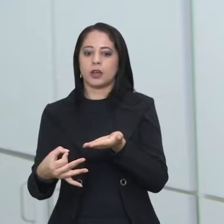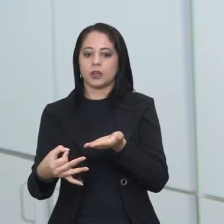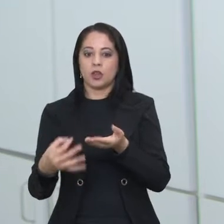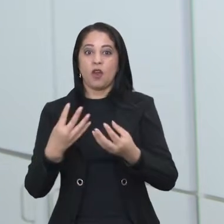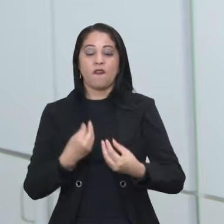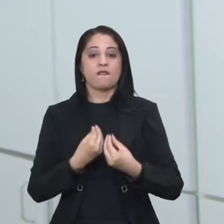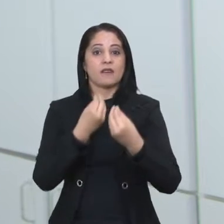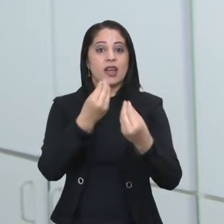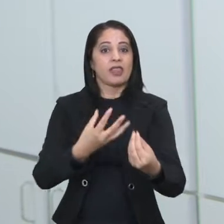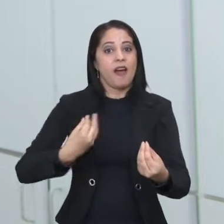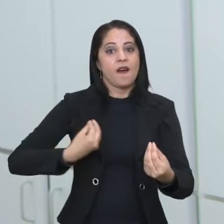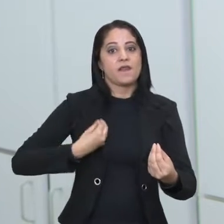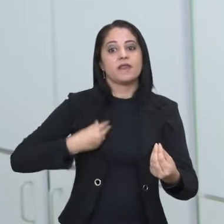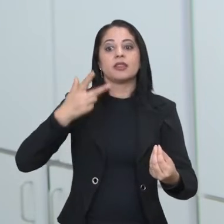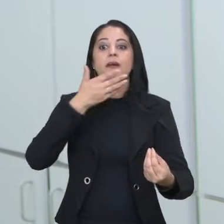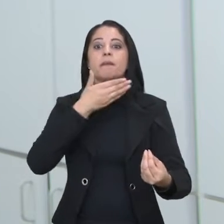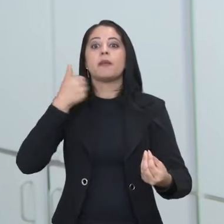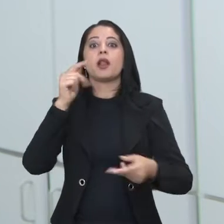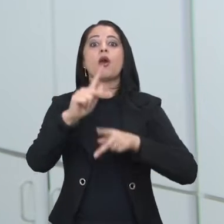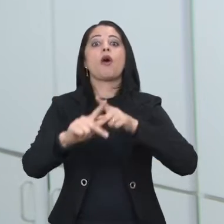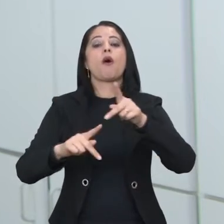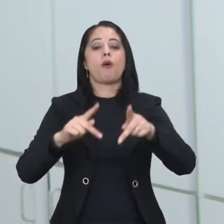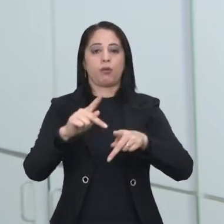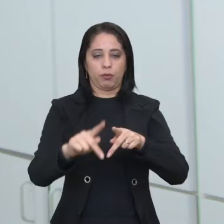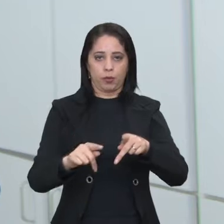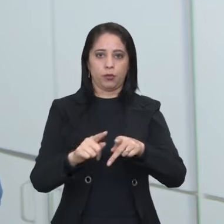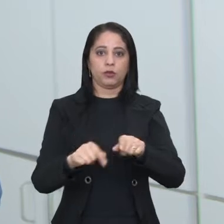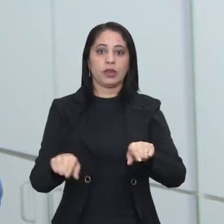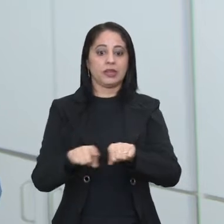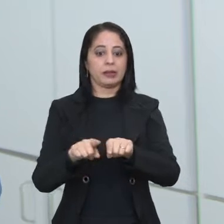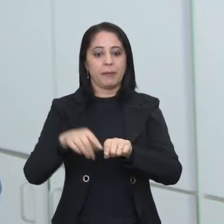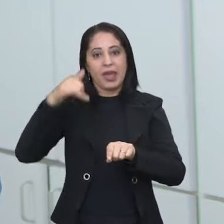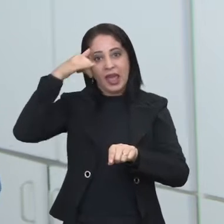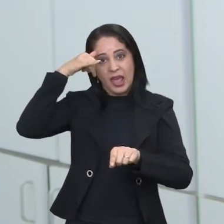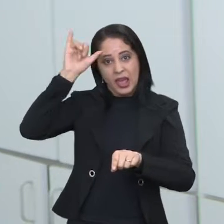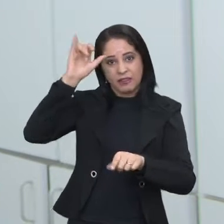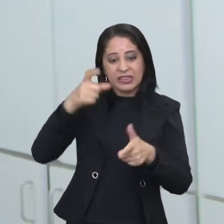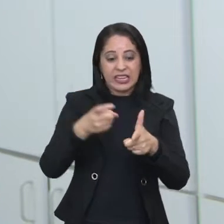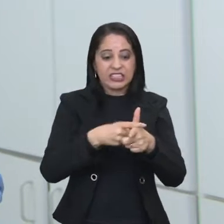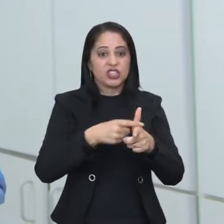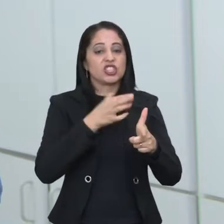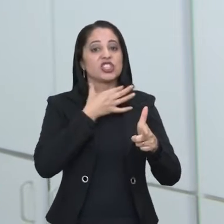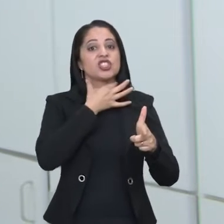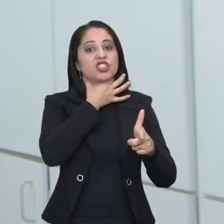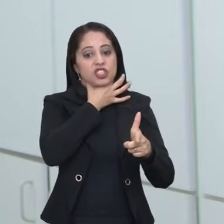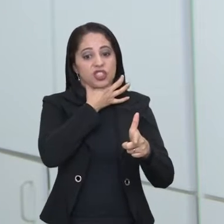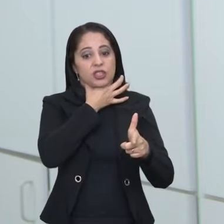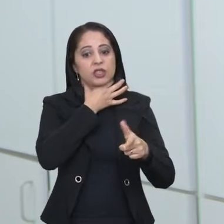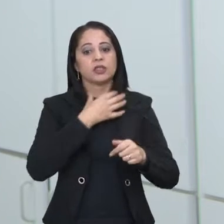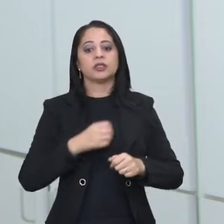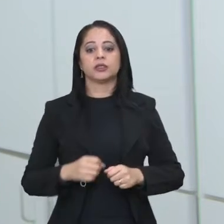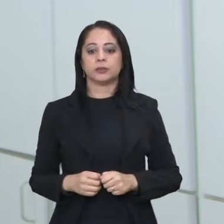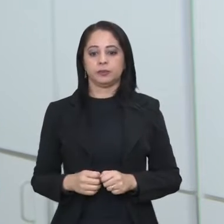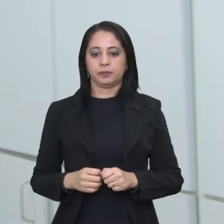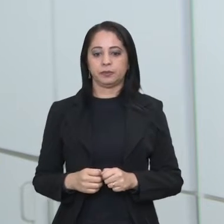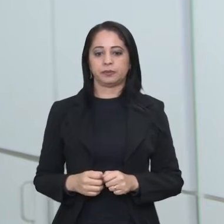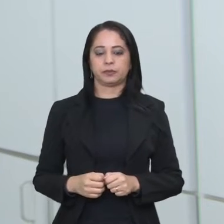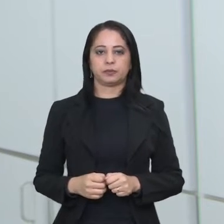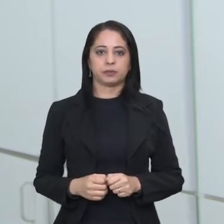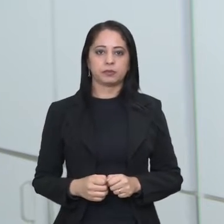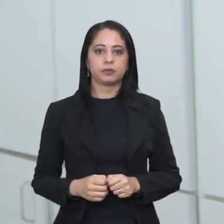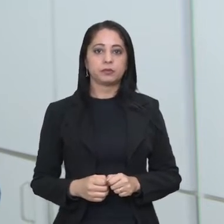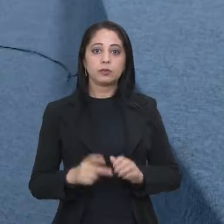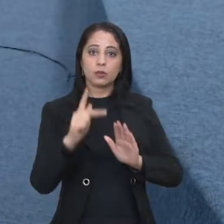para oferecer uma vida digna à população, além de evitar endividamentos desnecessários